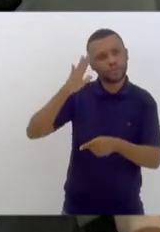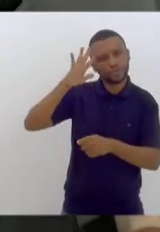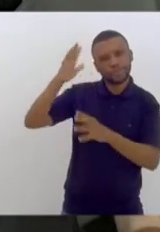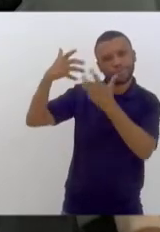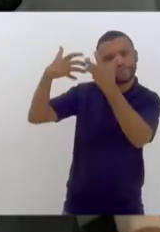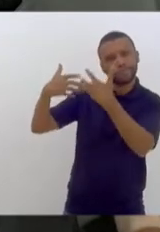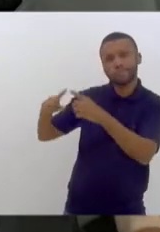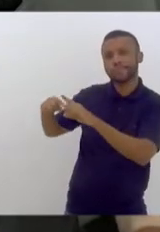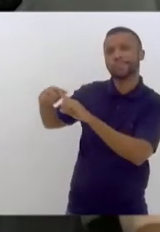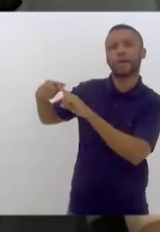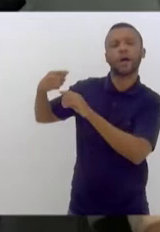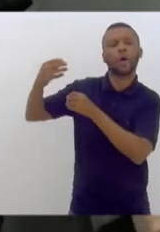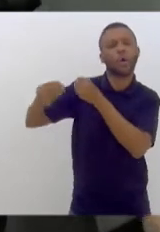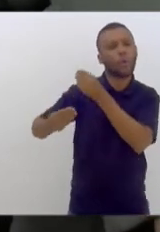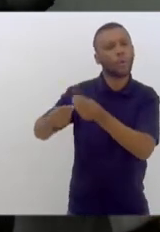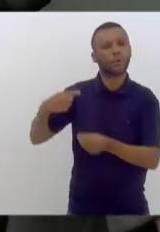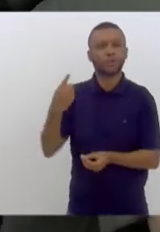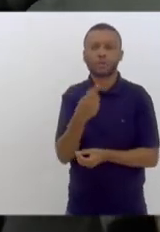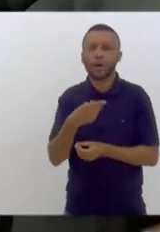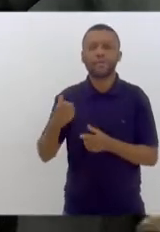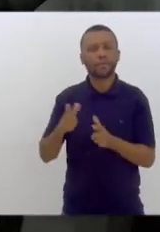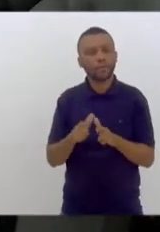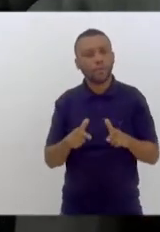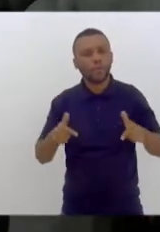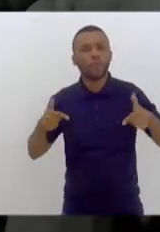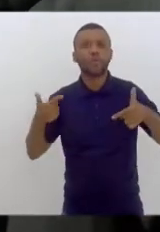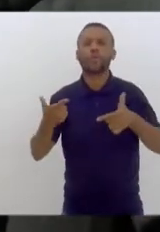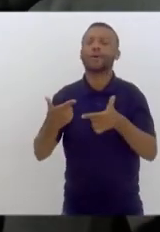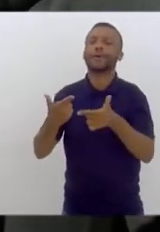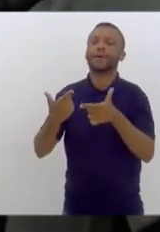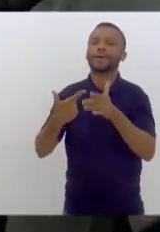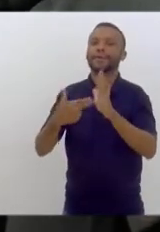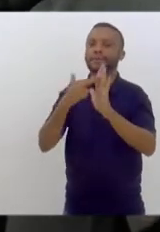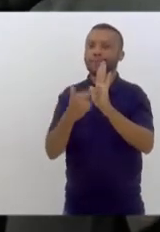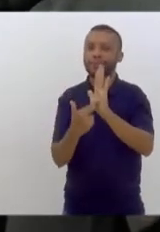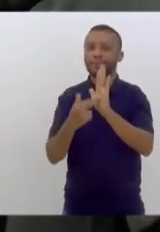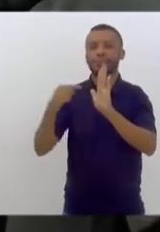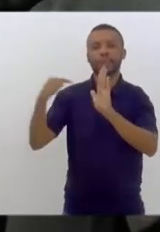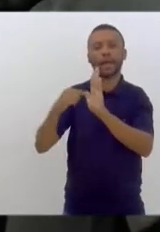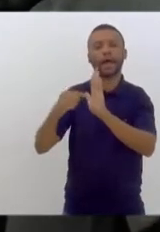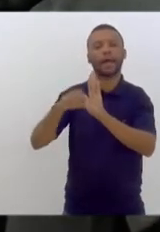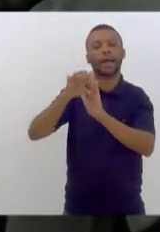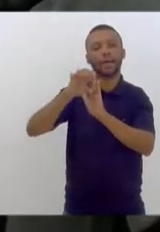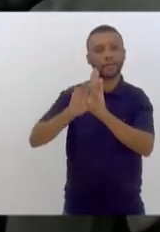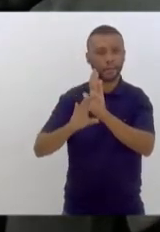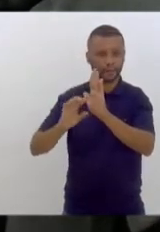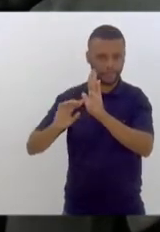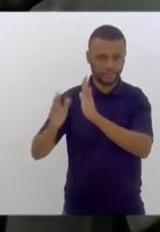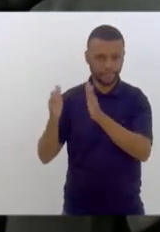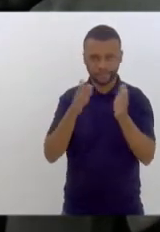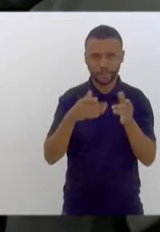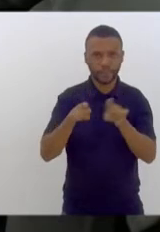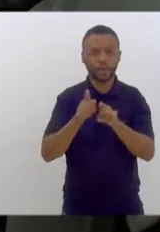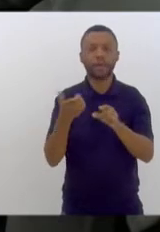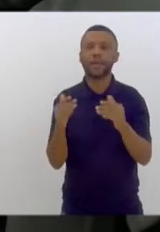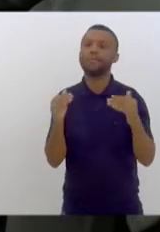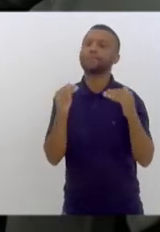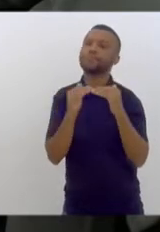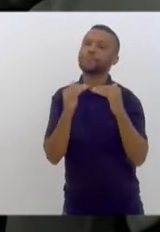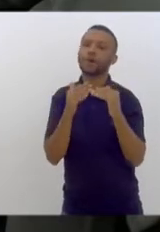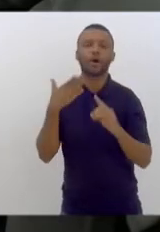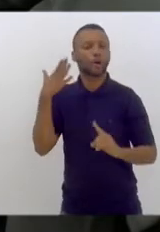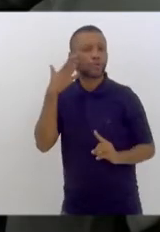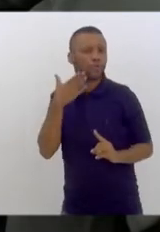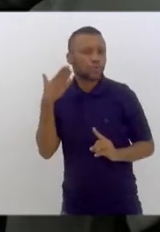que maneira que a gente vai fazer essa regulamentação da emenda constitucional. Gostaria de endossar o coro de que a